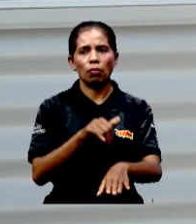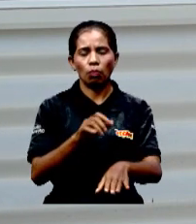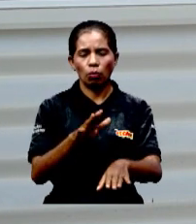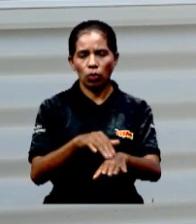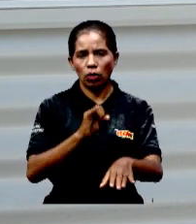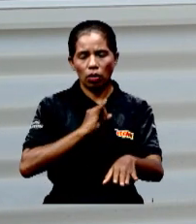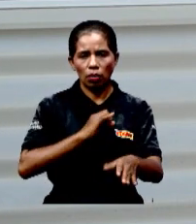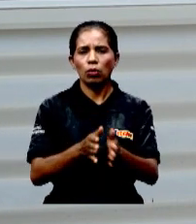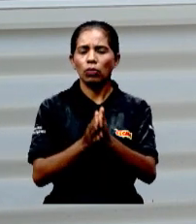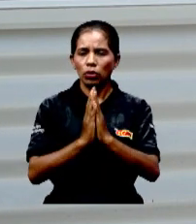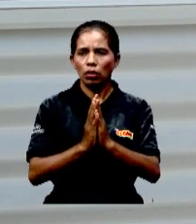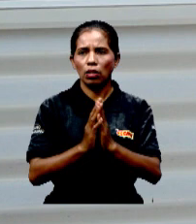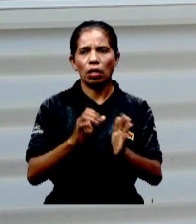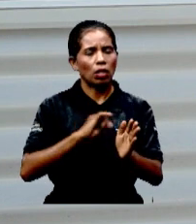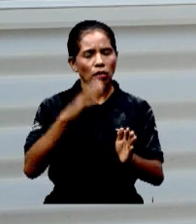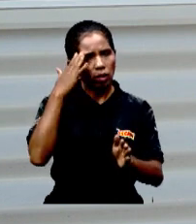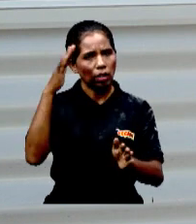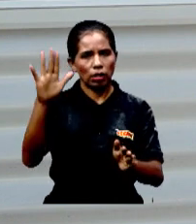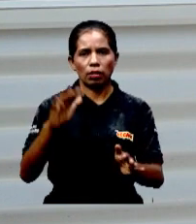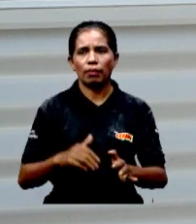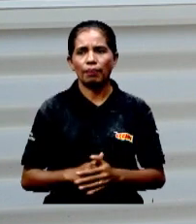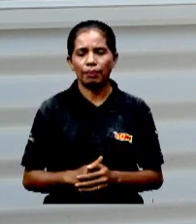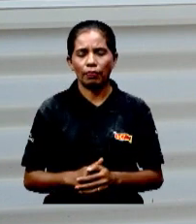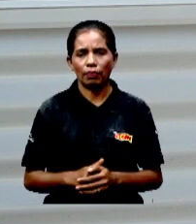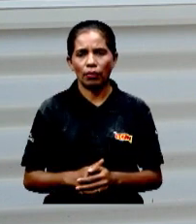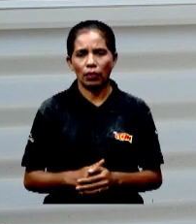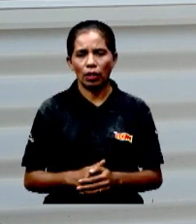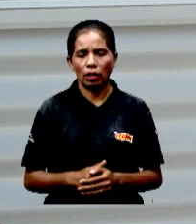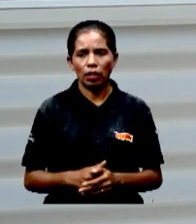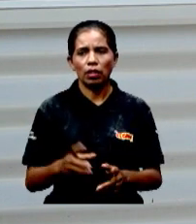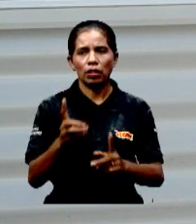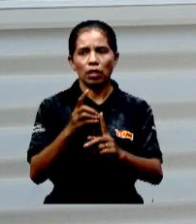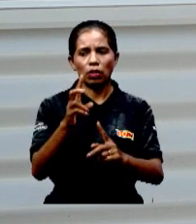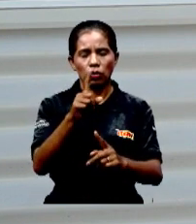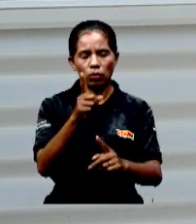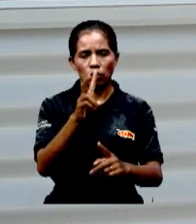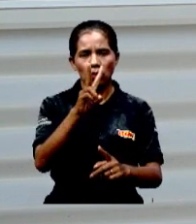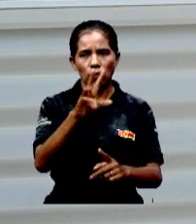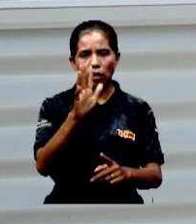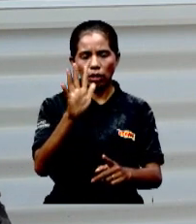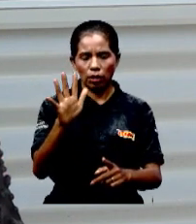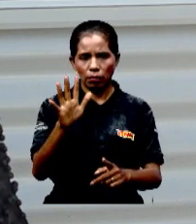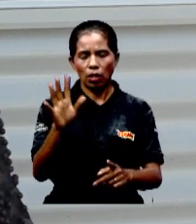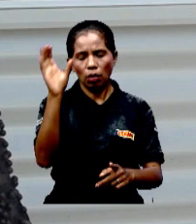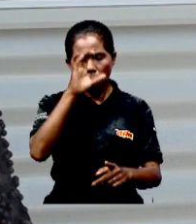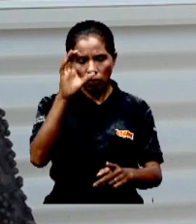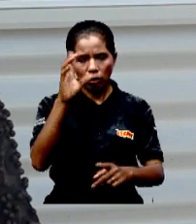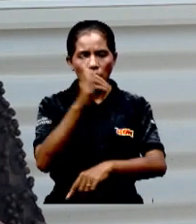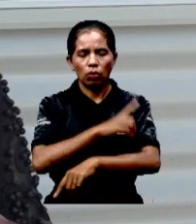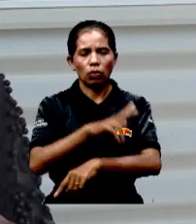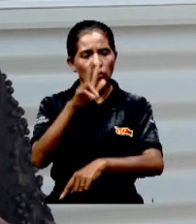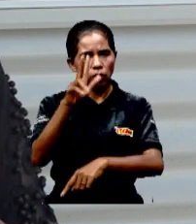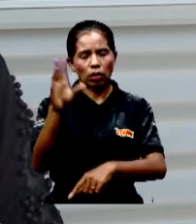ema husu di ansenen sene ba mas hau latene. Ni ma foin tanggal 25 ni hau me halo keisha bukan ni lorong tolu ni la hala hala lakon